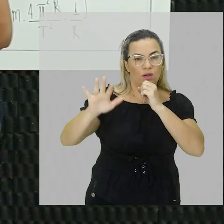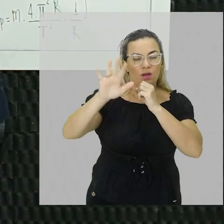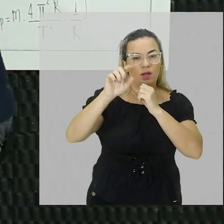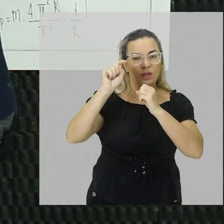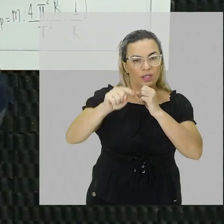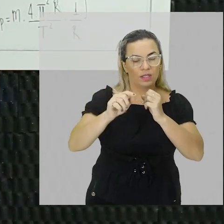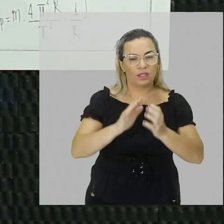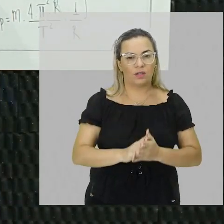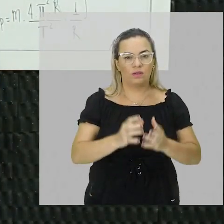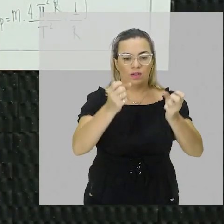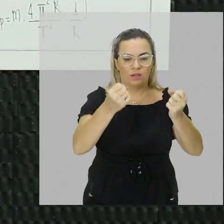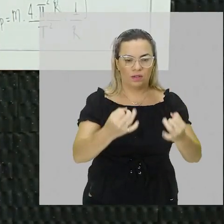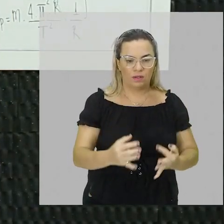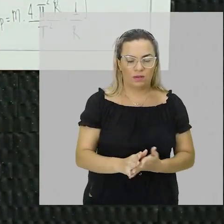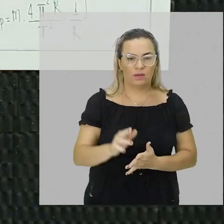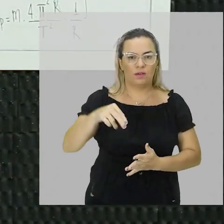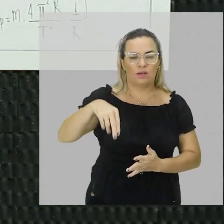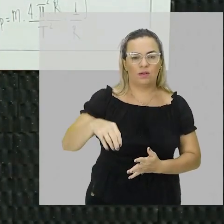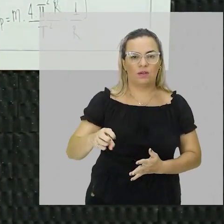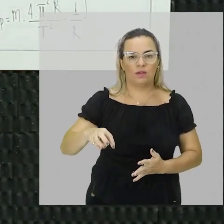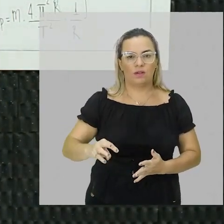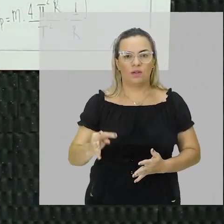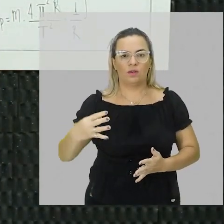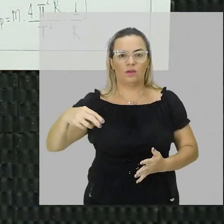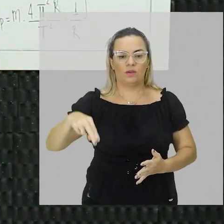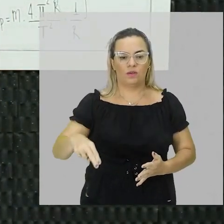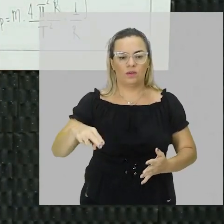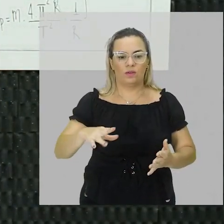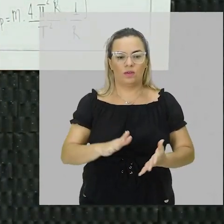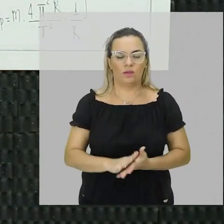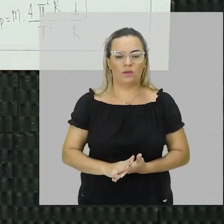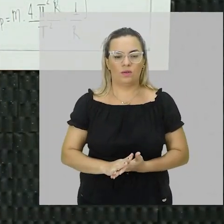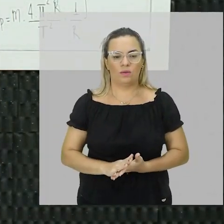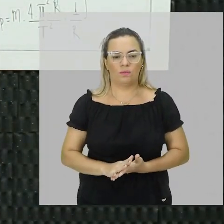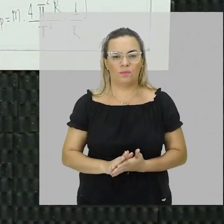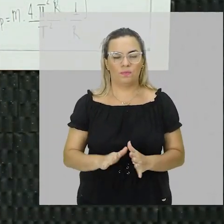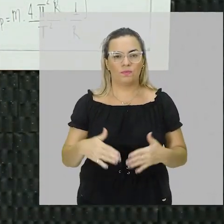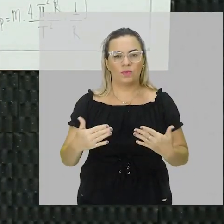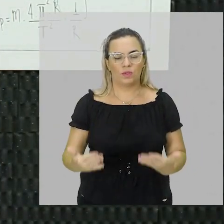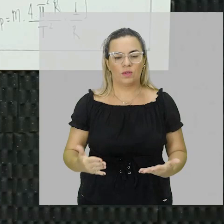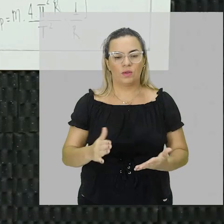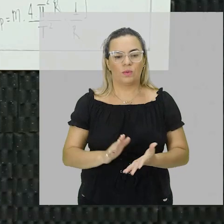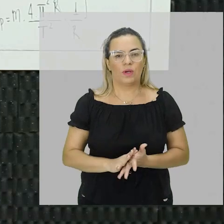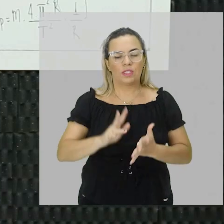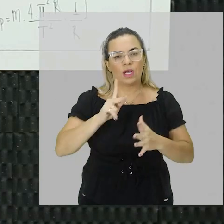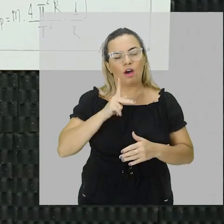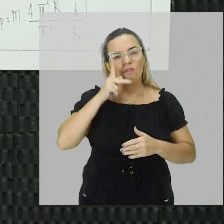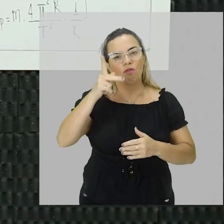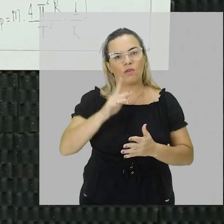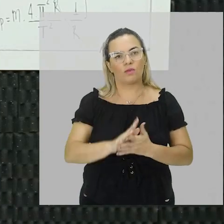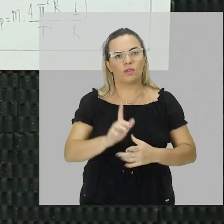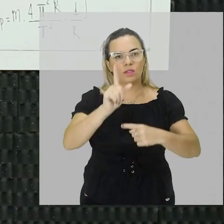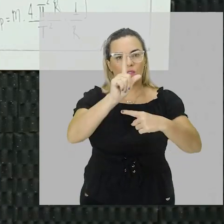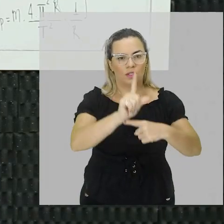Ok? Então vai ser o seguinte, ó. Então essa força gravitacional